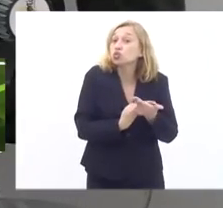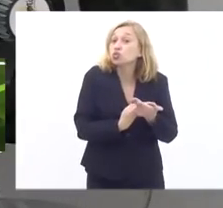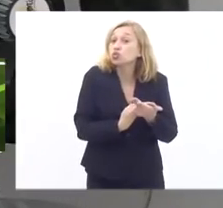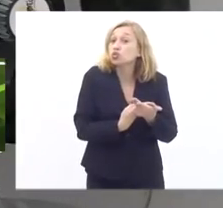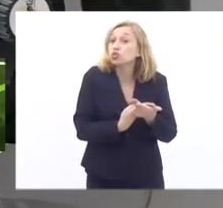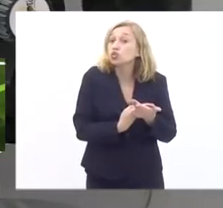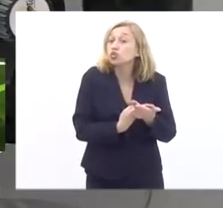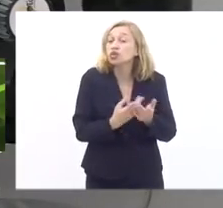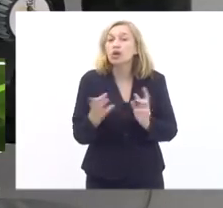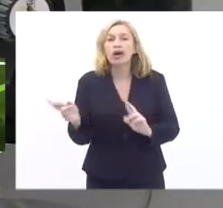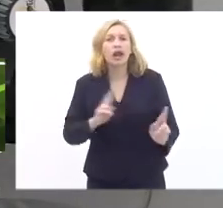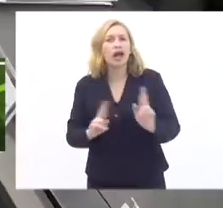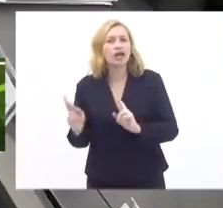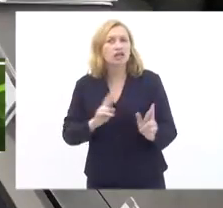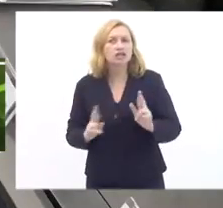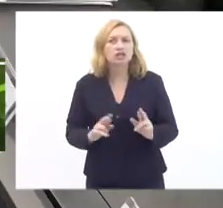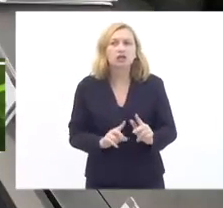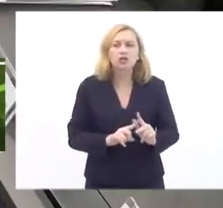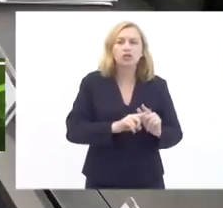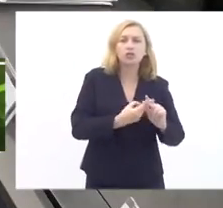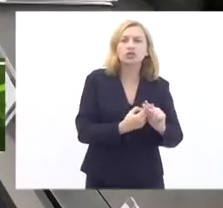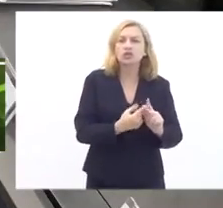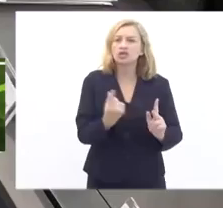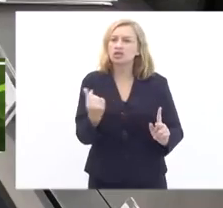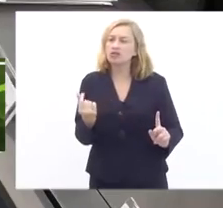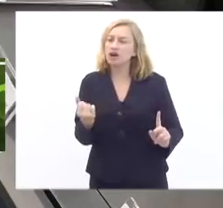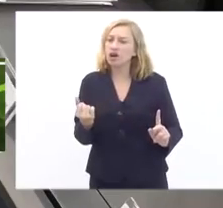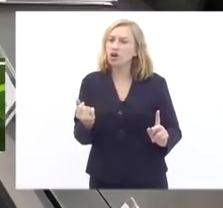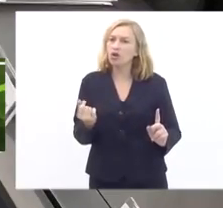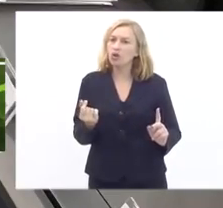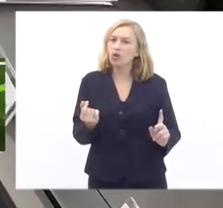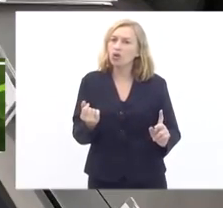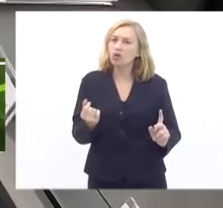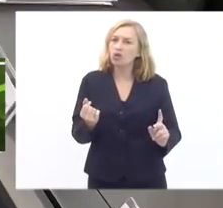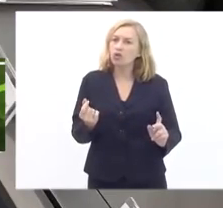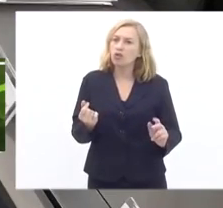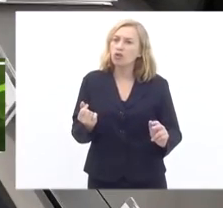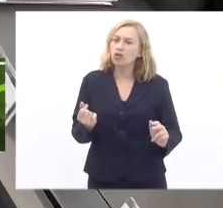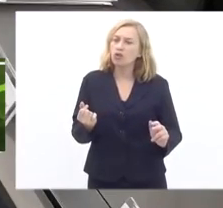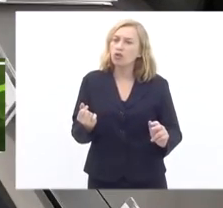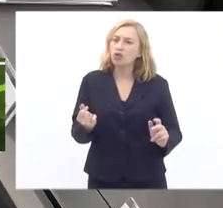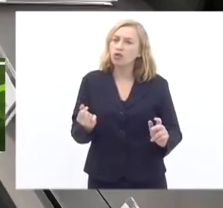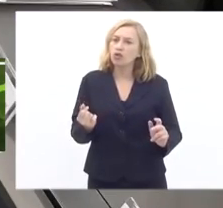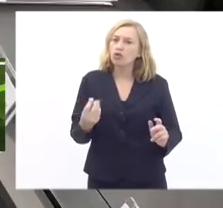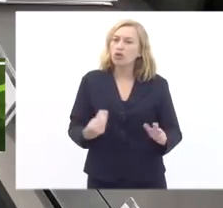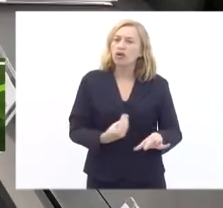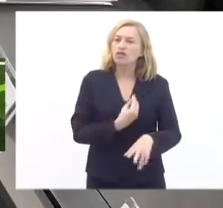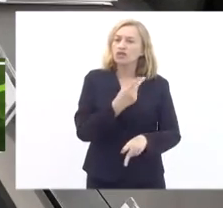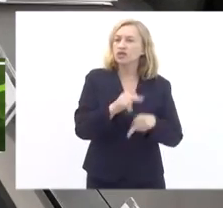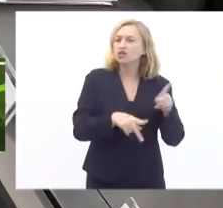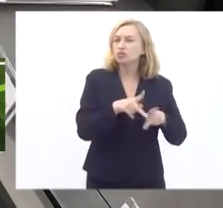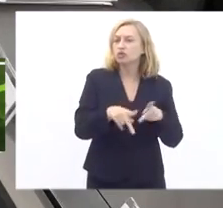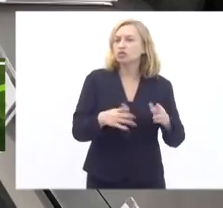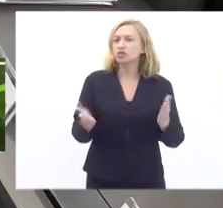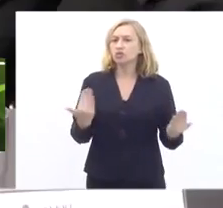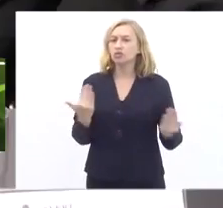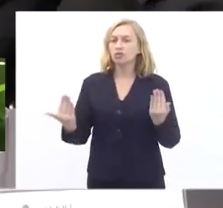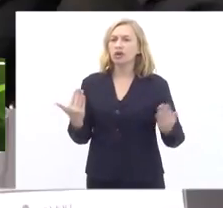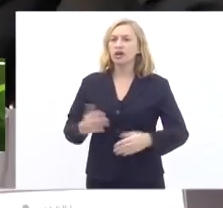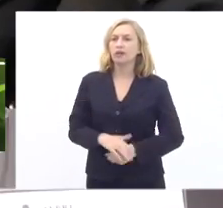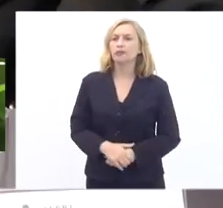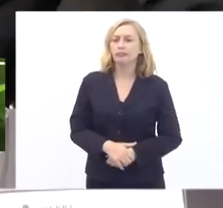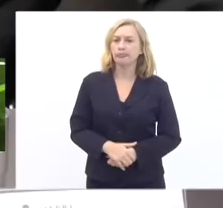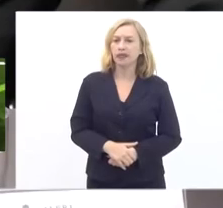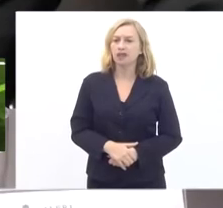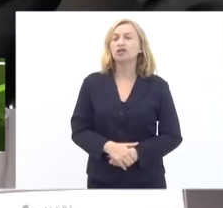para correlacionar reajustes de tarifa com poder aquisitivo do usuário? Bom, nós temos